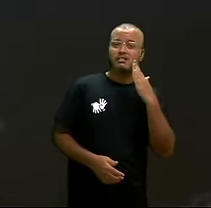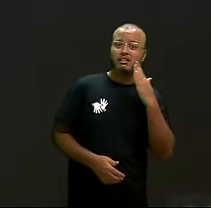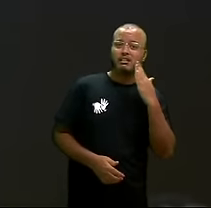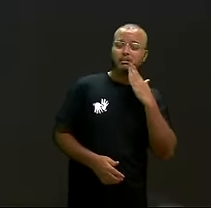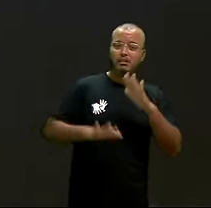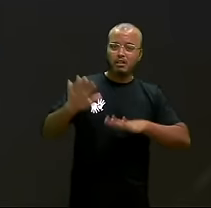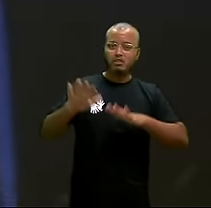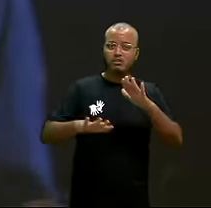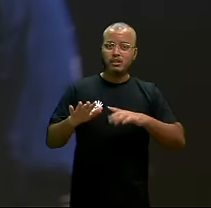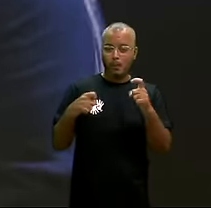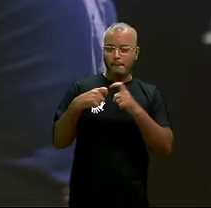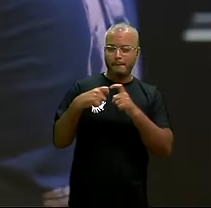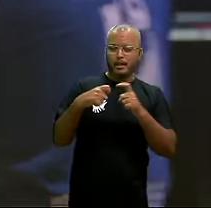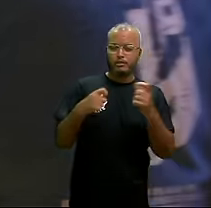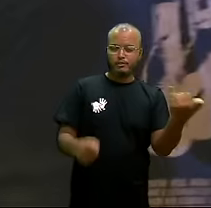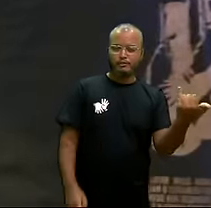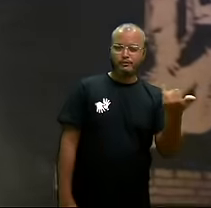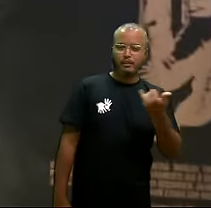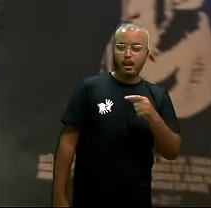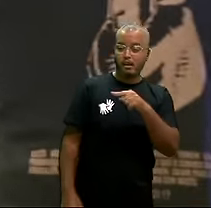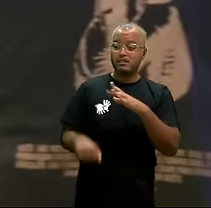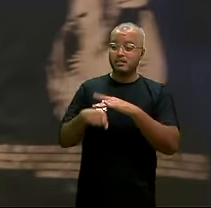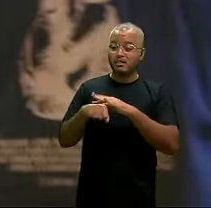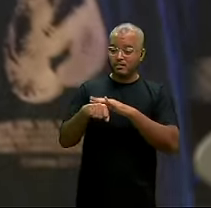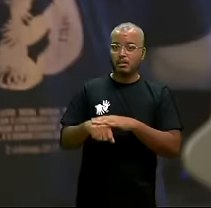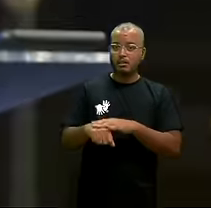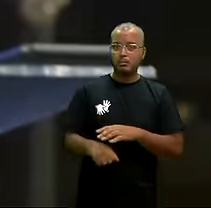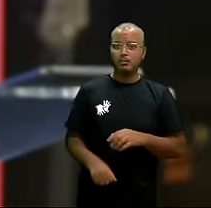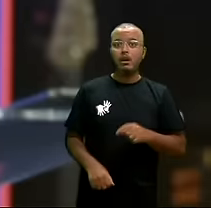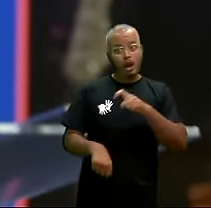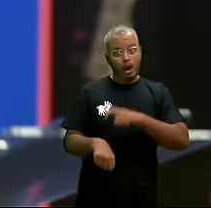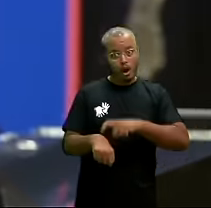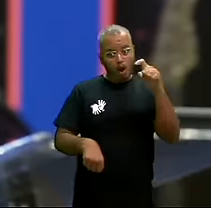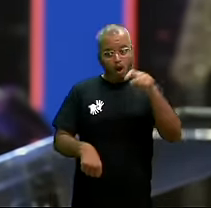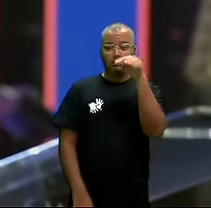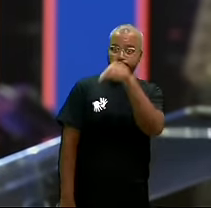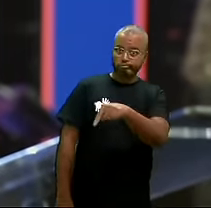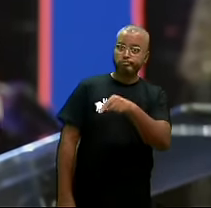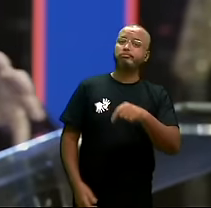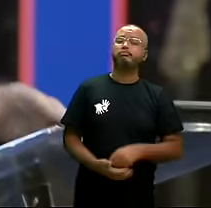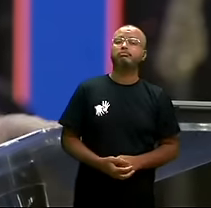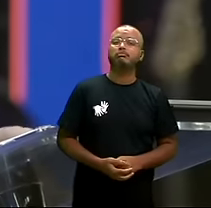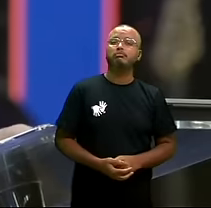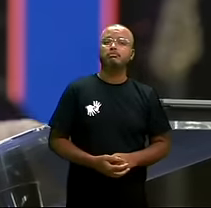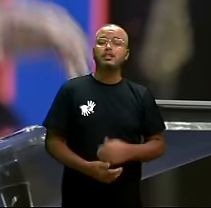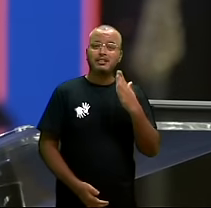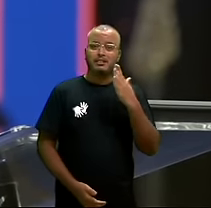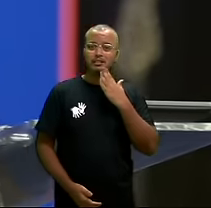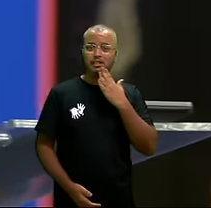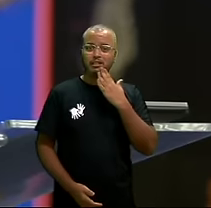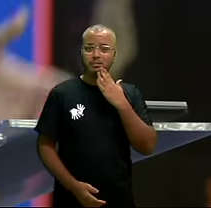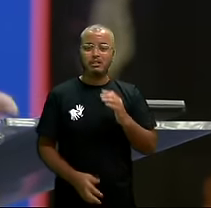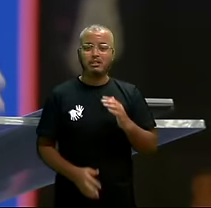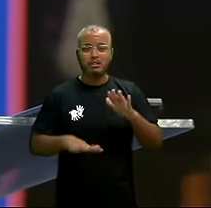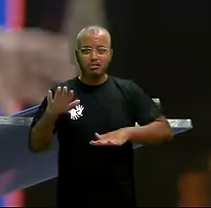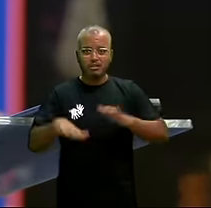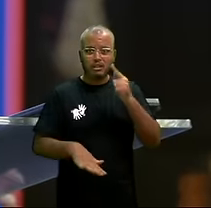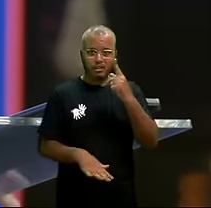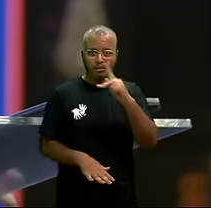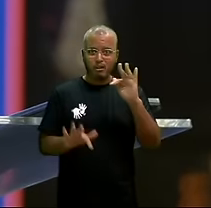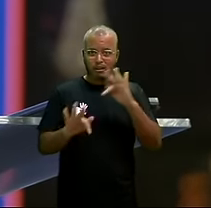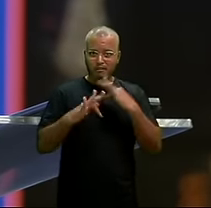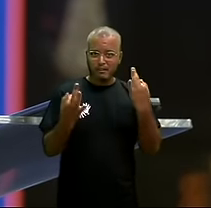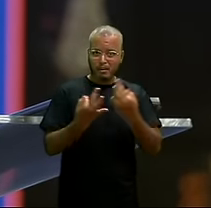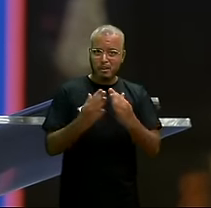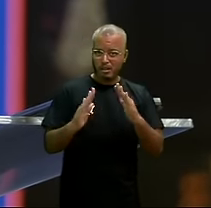aí. Sabe aquela notícia dentro de família? Essa aí. Sabe aquele caos que você ouve a voz dizendo assim, está tentando à toa,